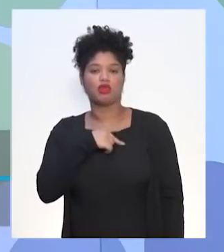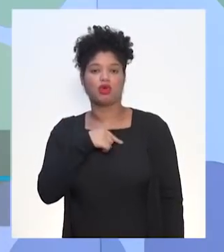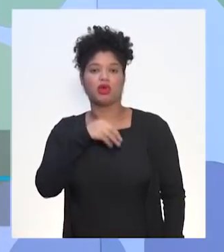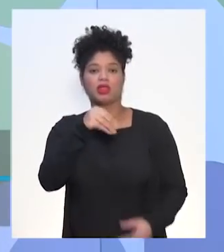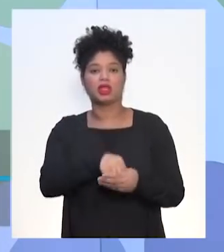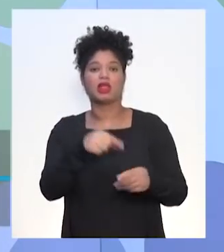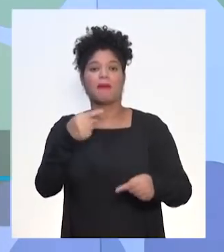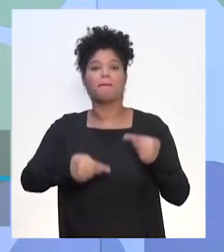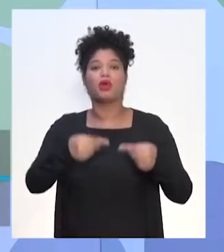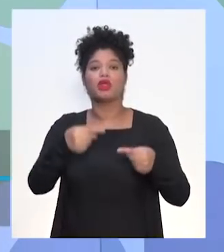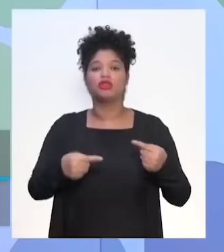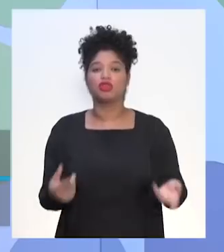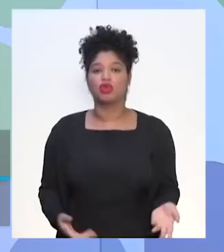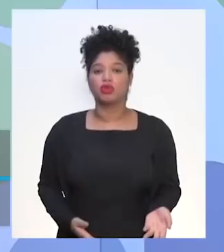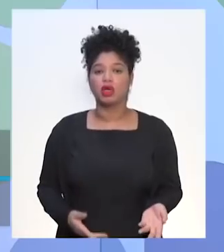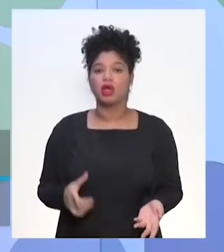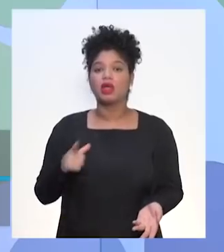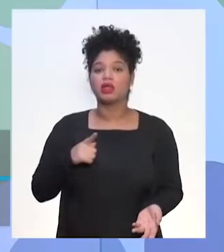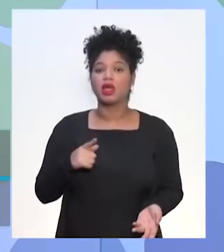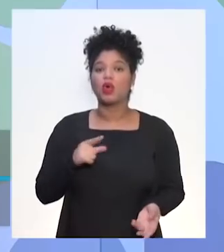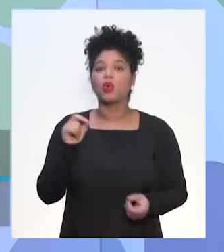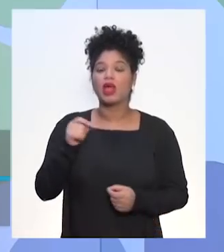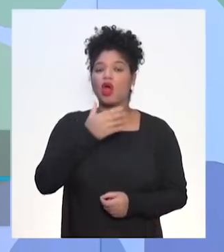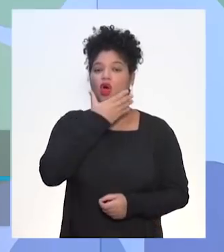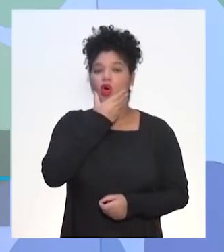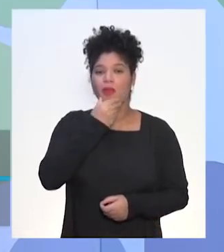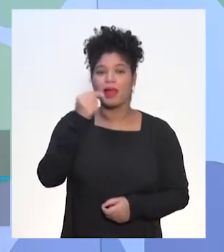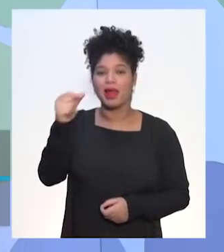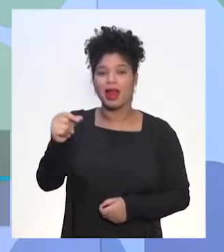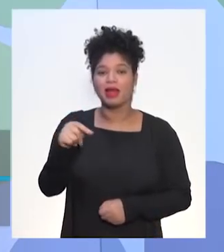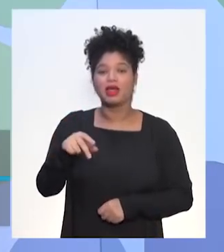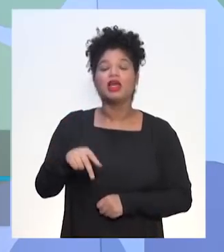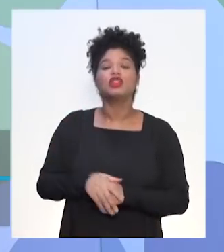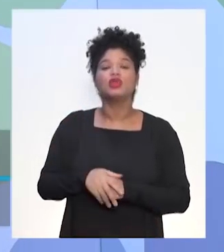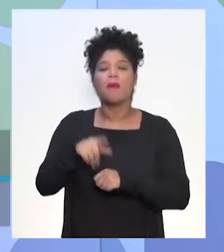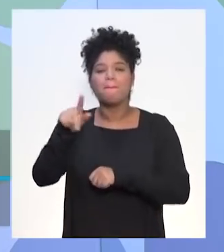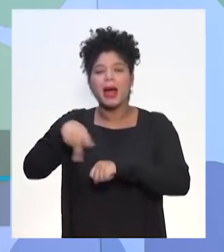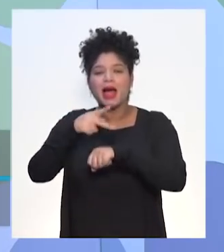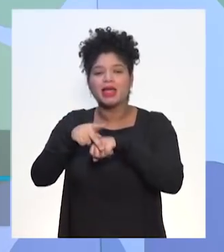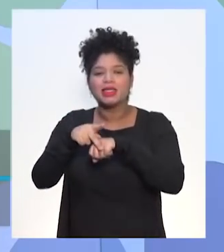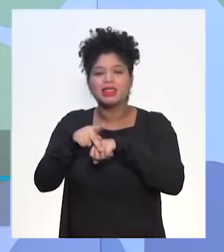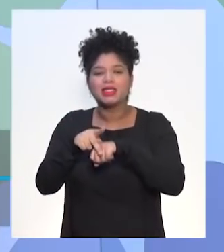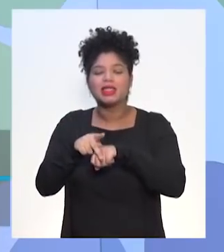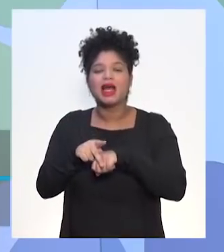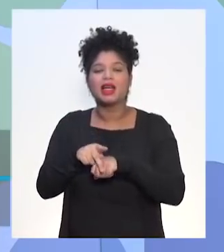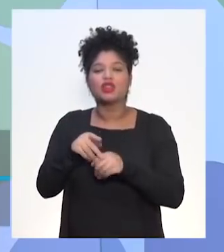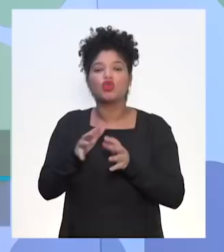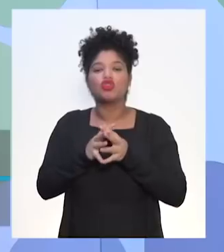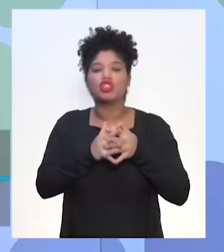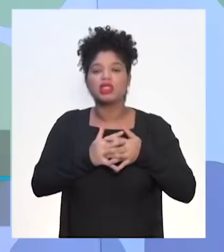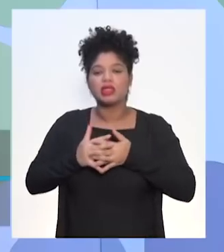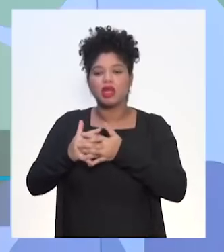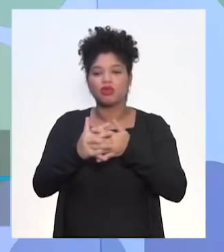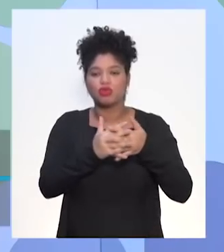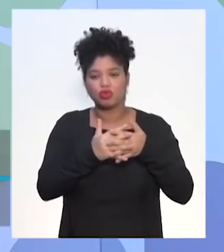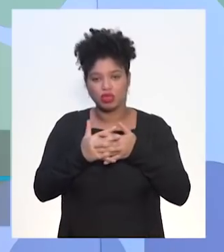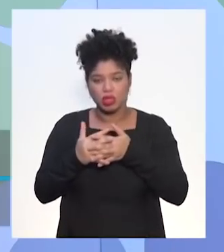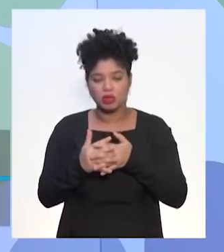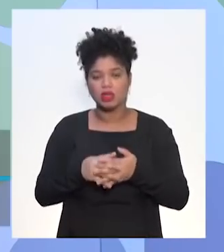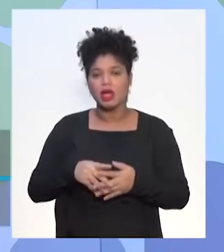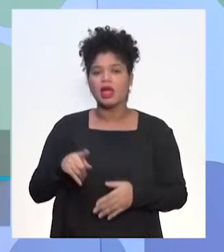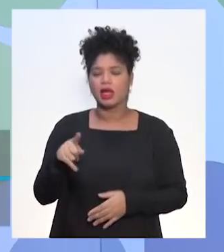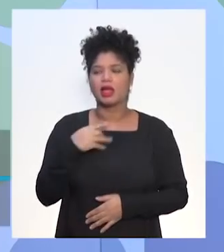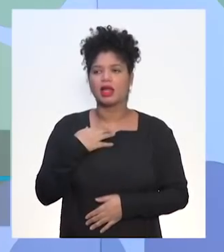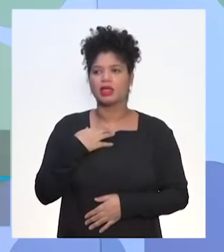política, a gente pode ver o segundo mandato do Bush, por exemplo, depois, né, dos ataques ali, principalmente com a guerra do Afeganistão. Eu acho que, se a gente for